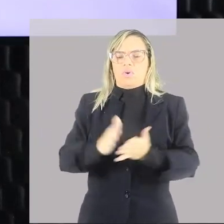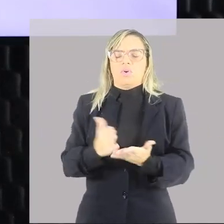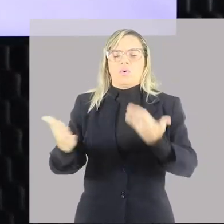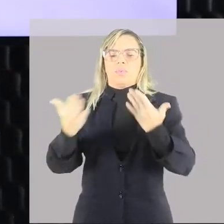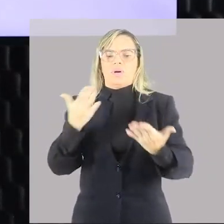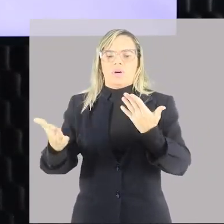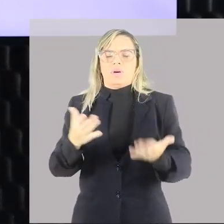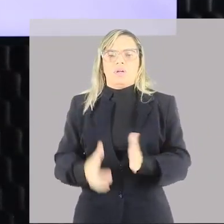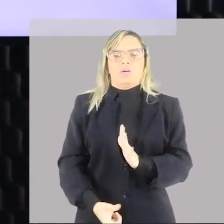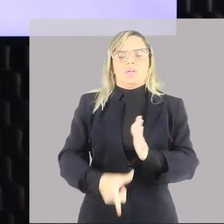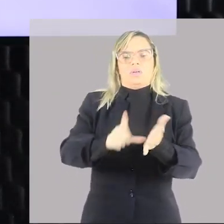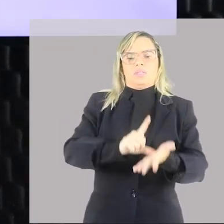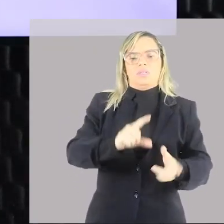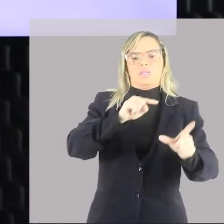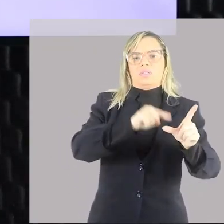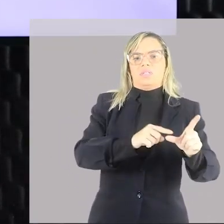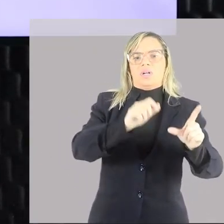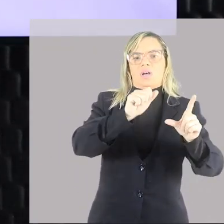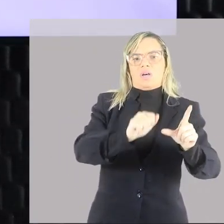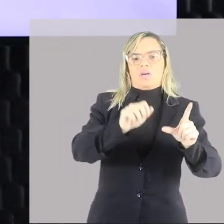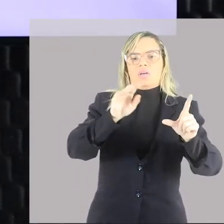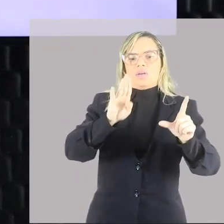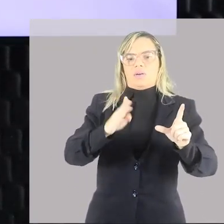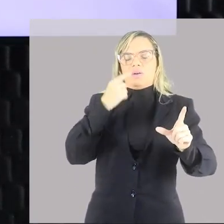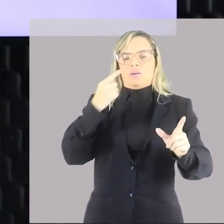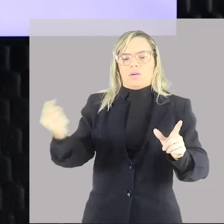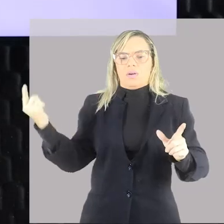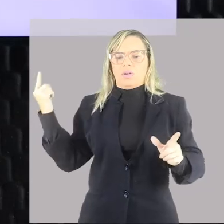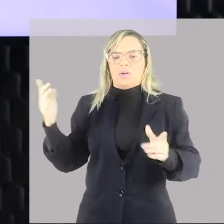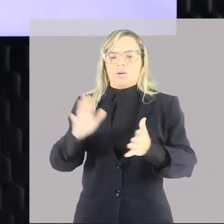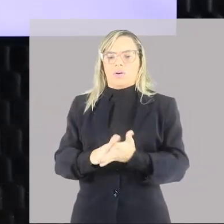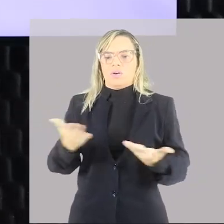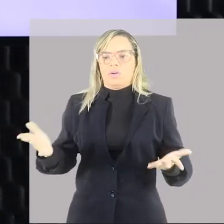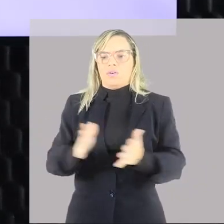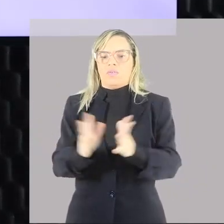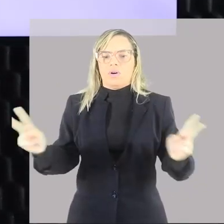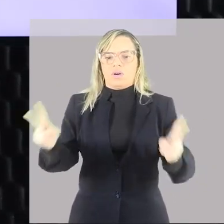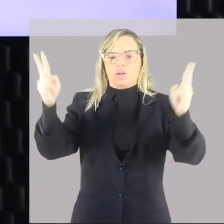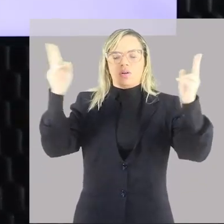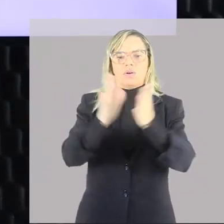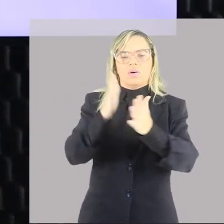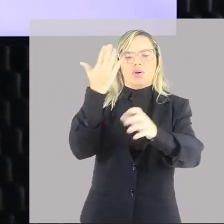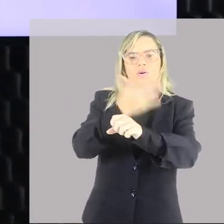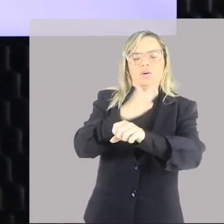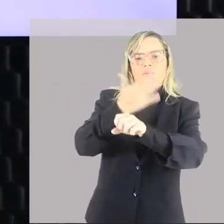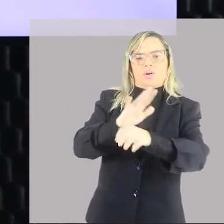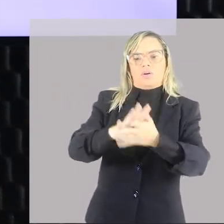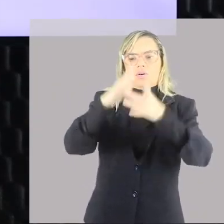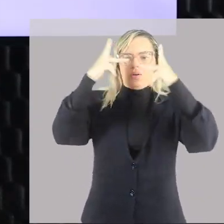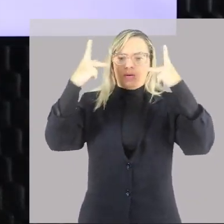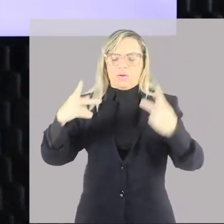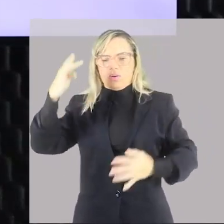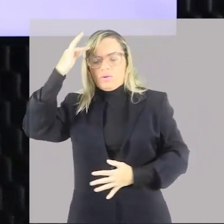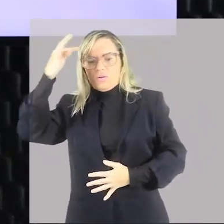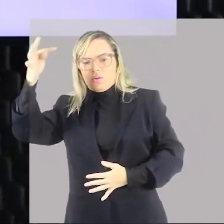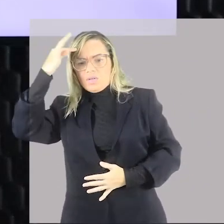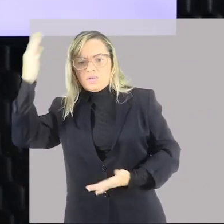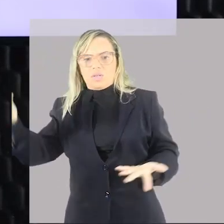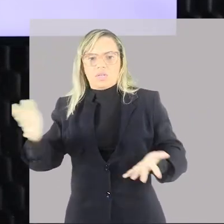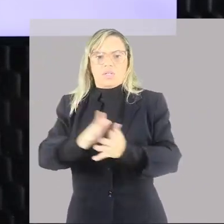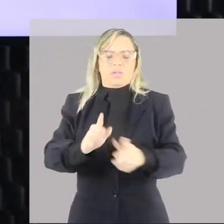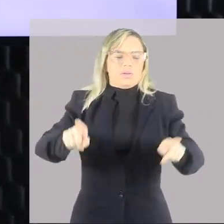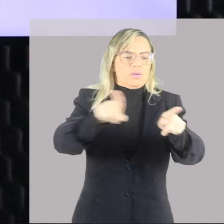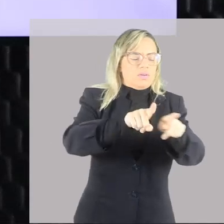A e a letra B. Nós estamos colocando como valores e práticas, ou seja, nós estamos no campo teórico, mas também no campo do